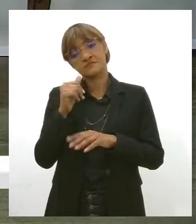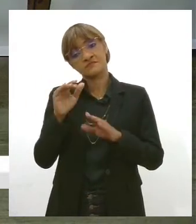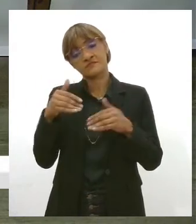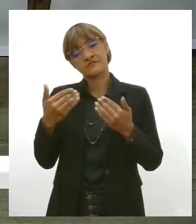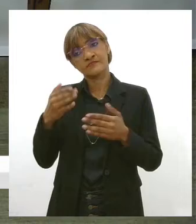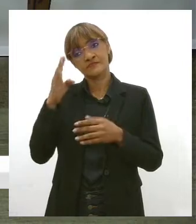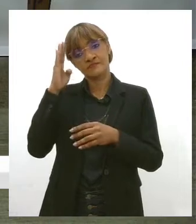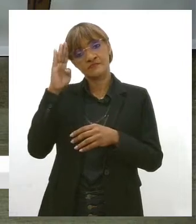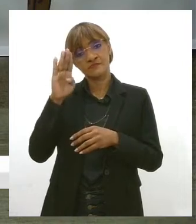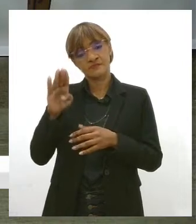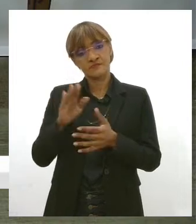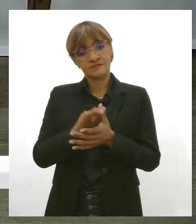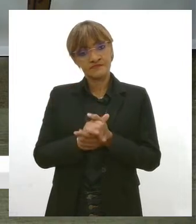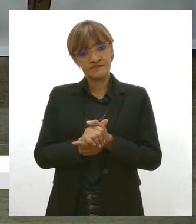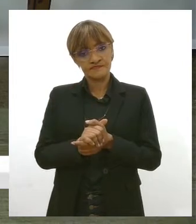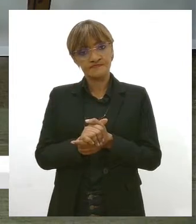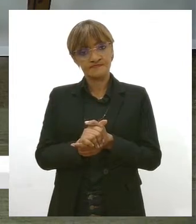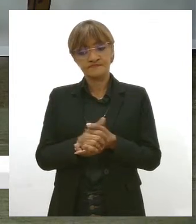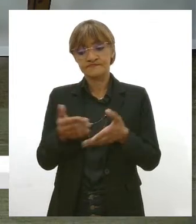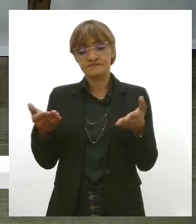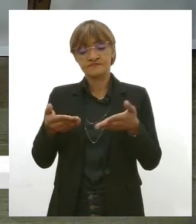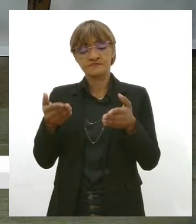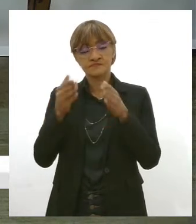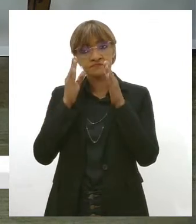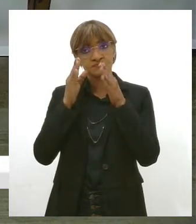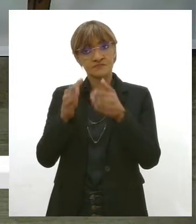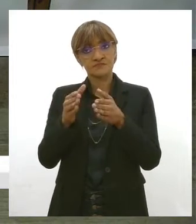mulheres, especificamente, tratando da saúde delas?